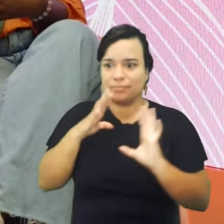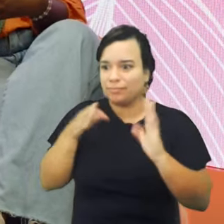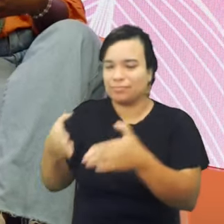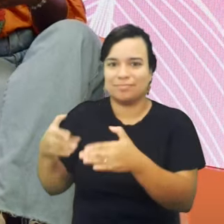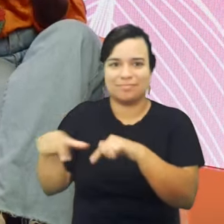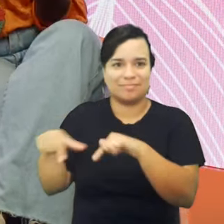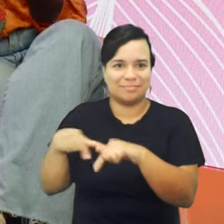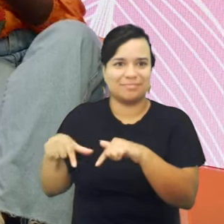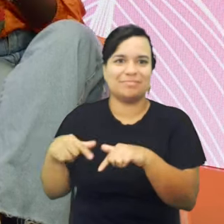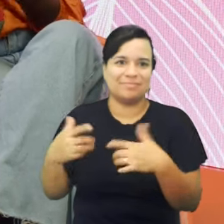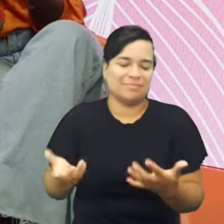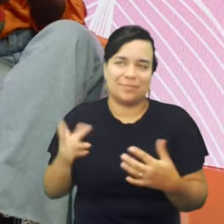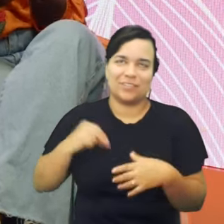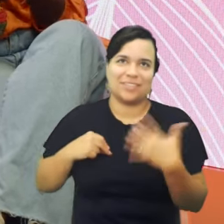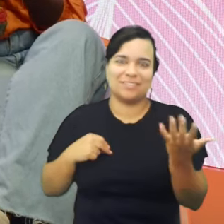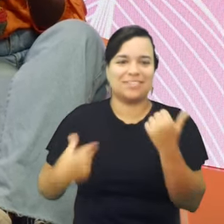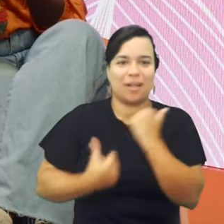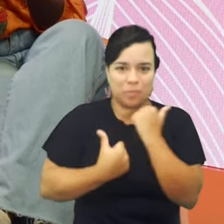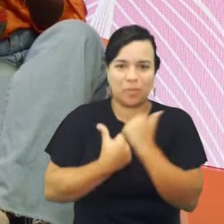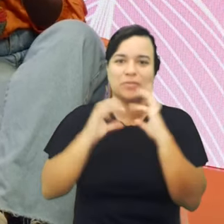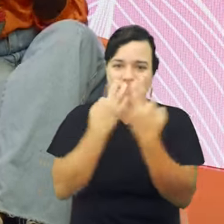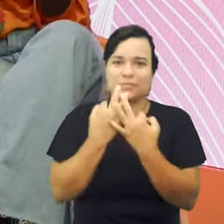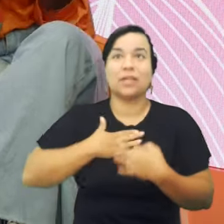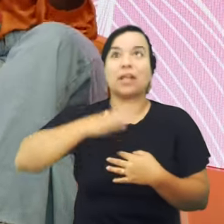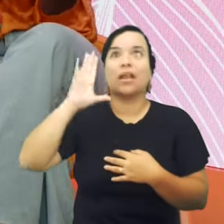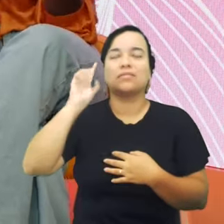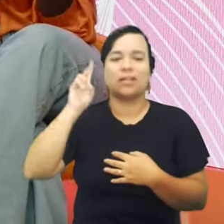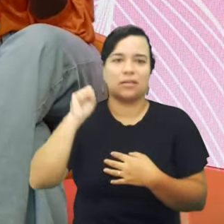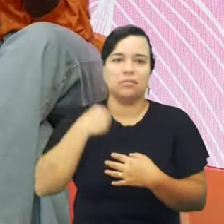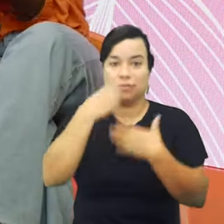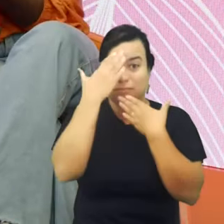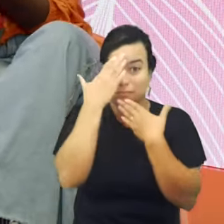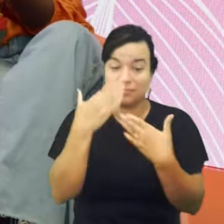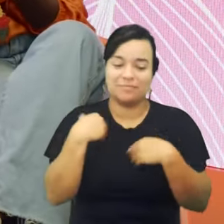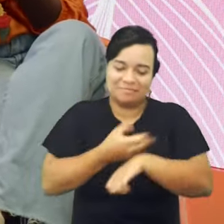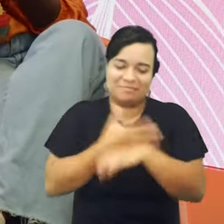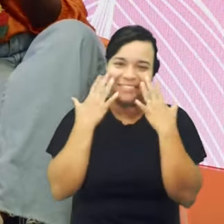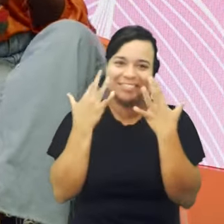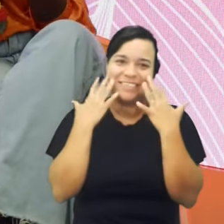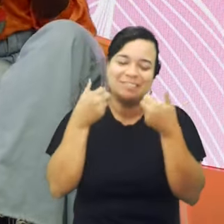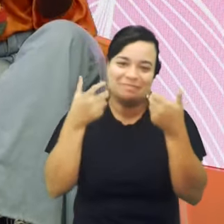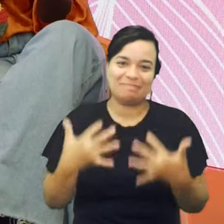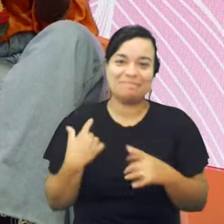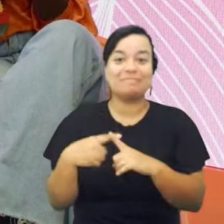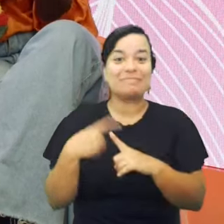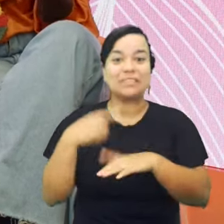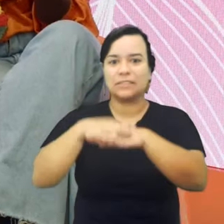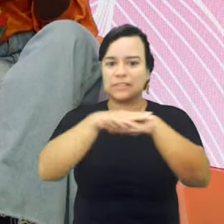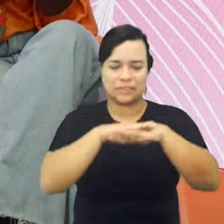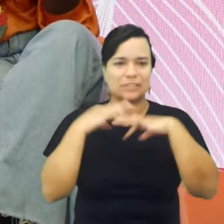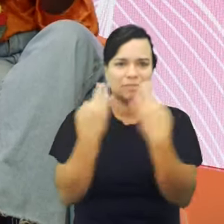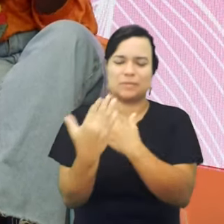Então... Nossa, eu tive o apoio de todo mundo, graças a Deus. São muitos braços, até me emociono ao falar, porque... São muitos